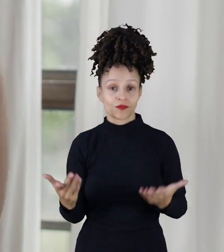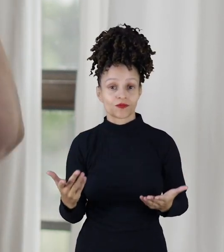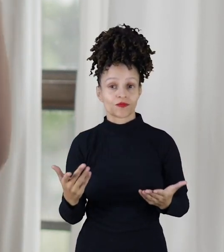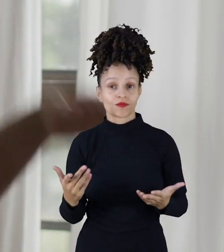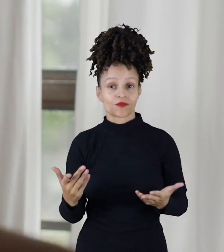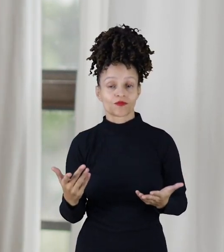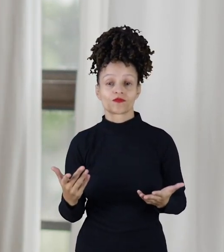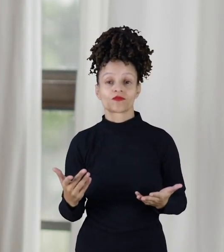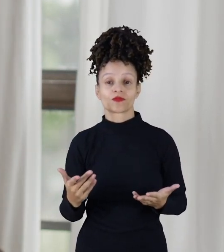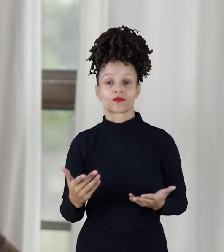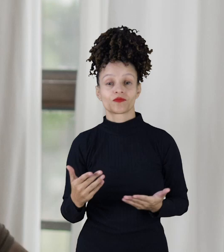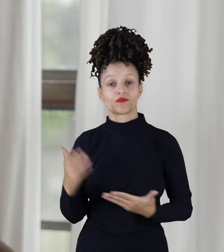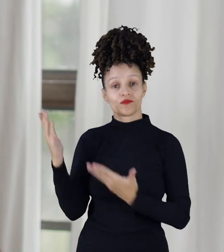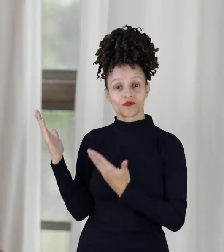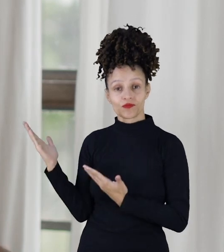só